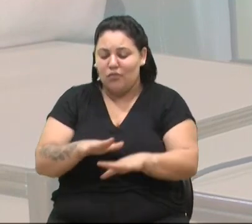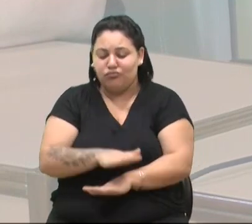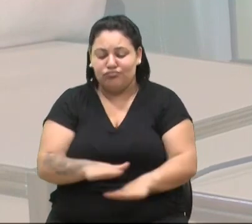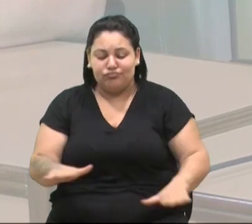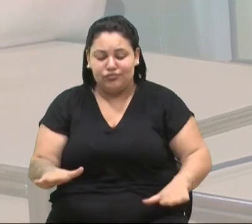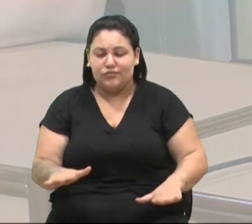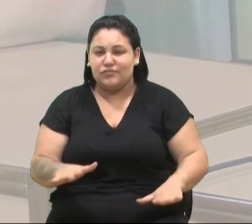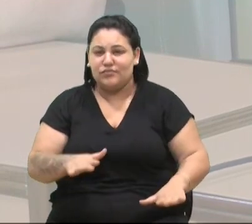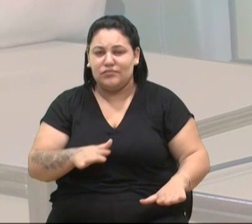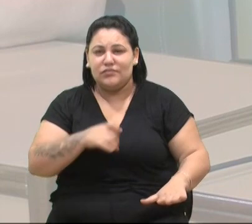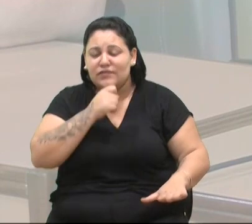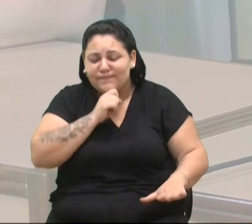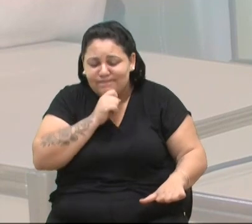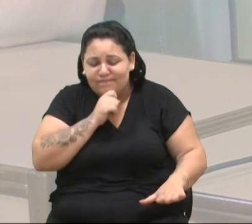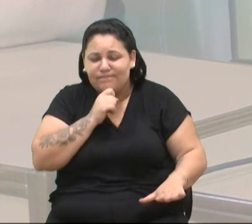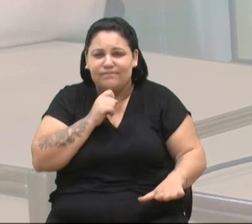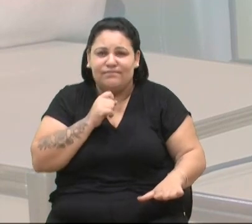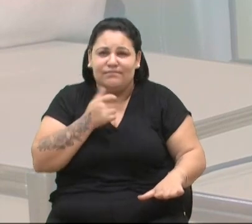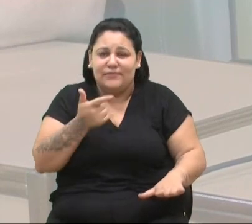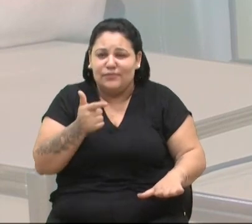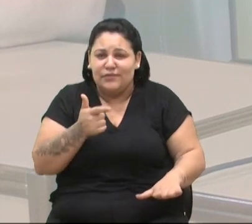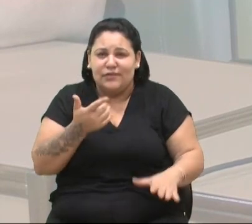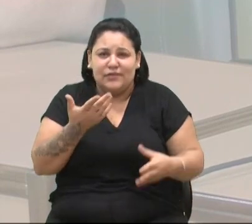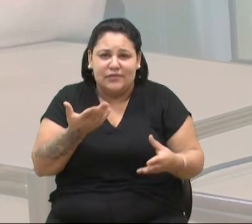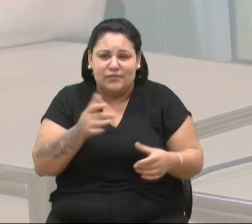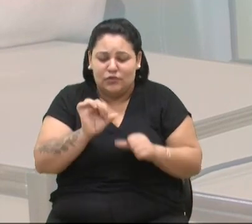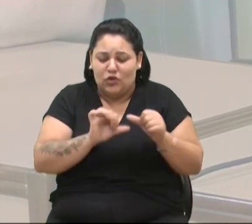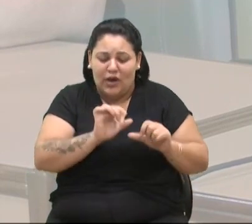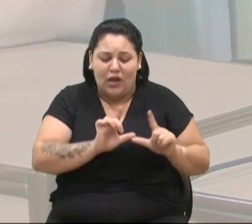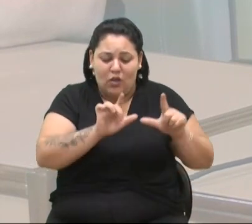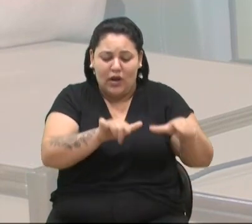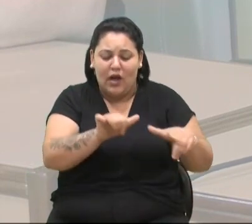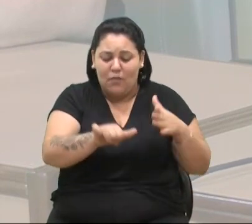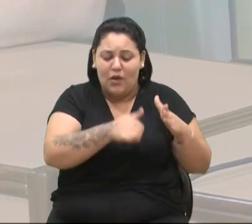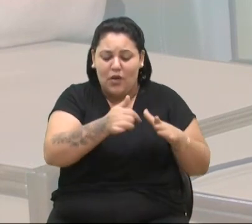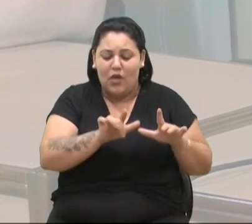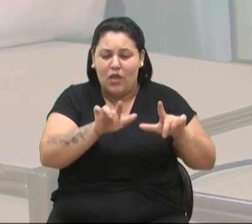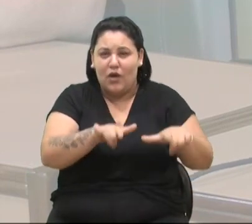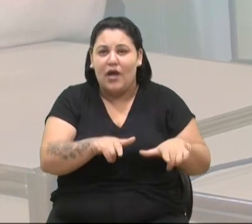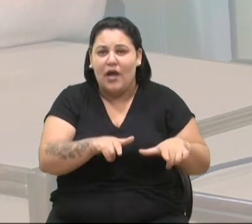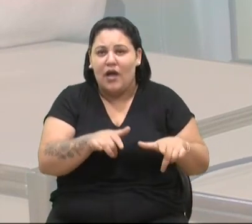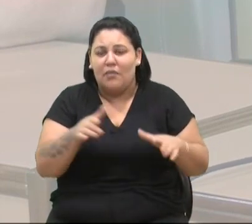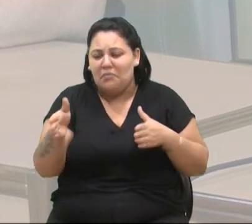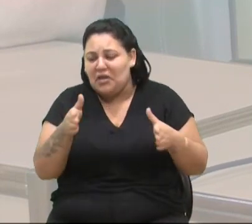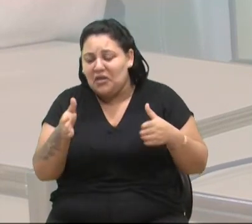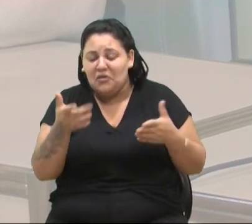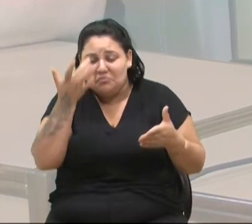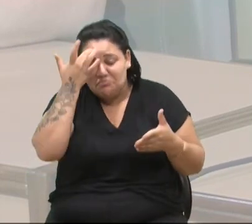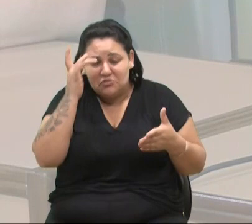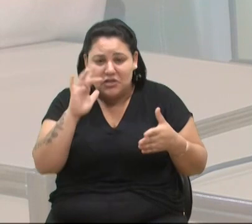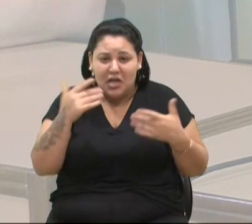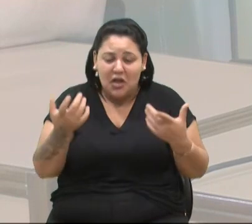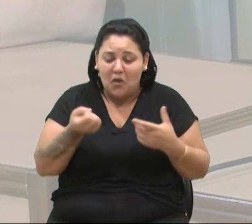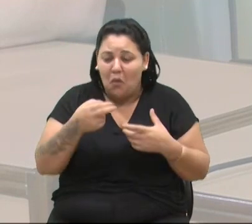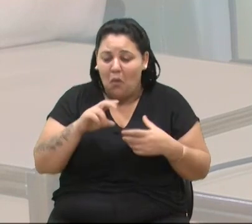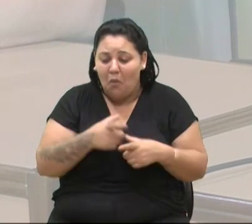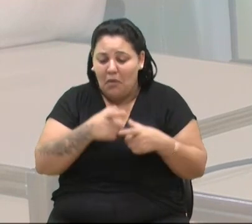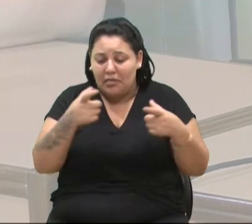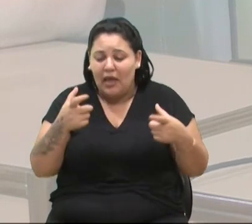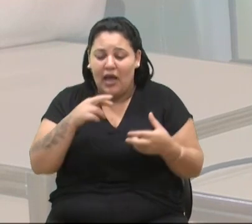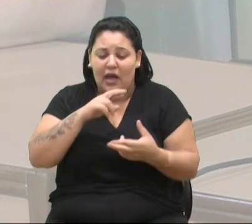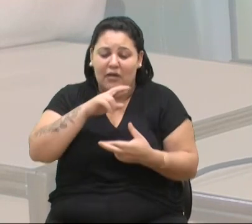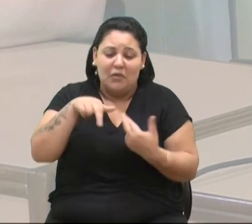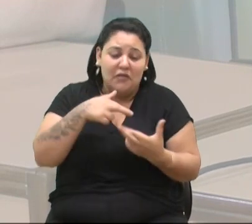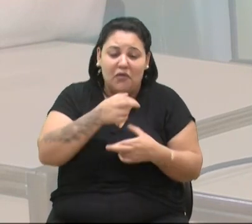tem... E se tem previsão de trocar de local para, em médio e longo prazo, ou ampliar, fazer em